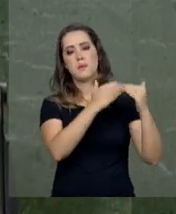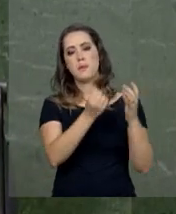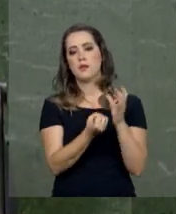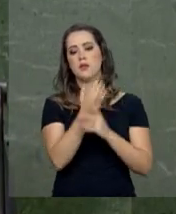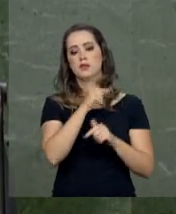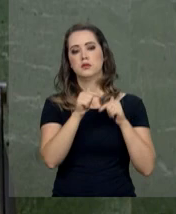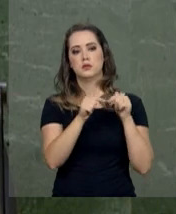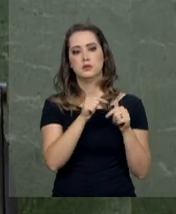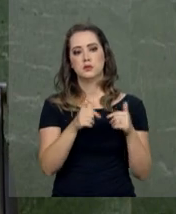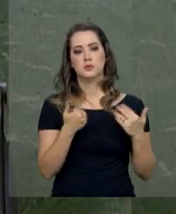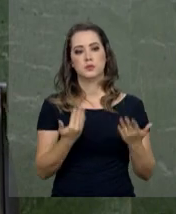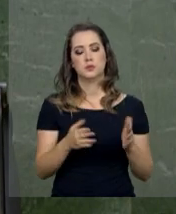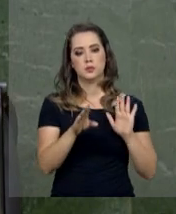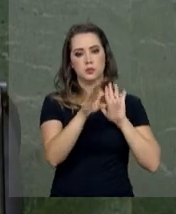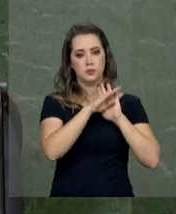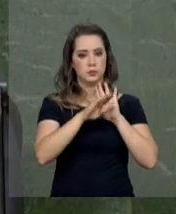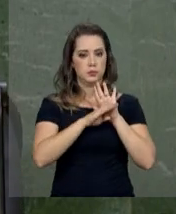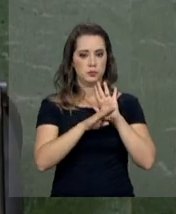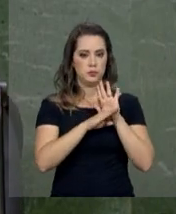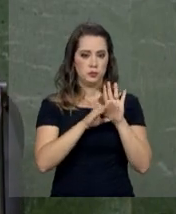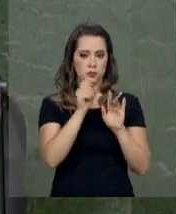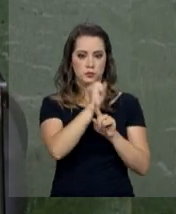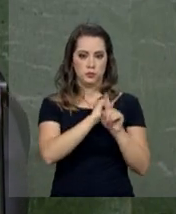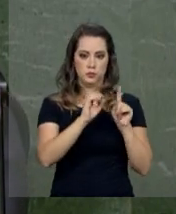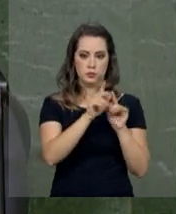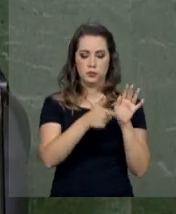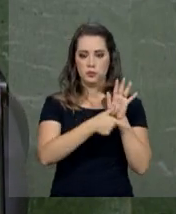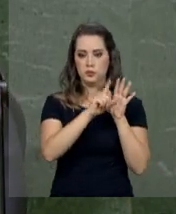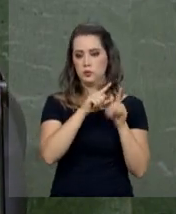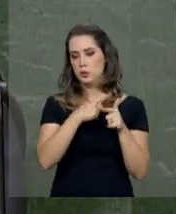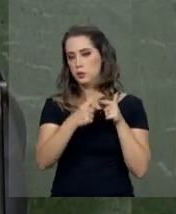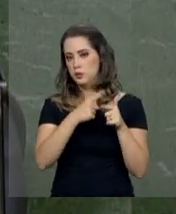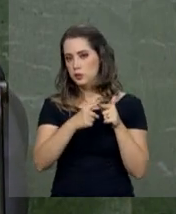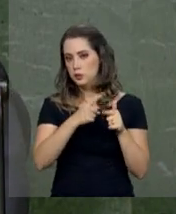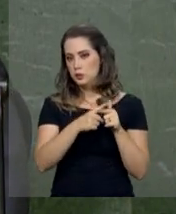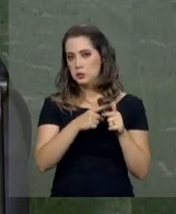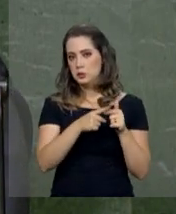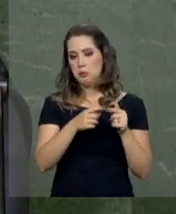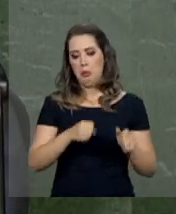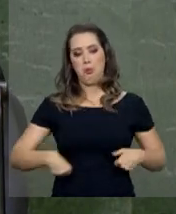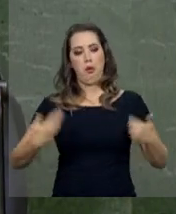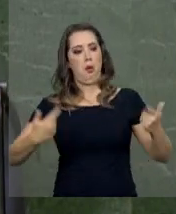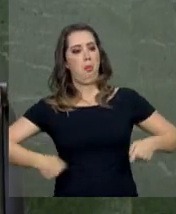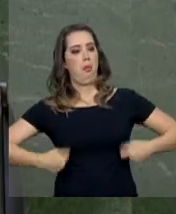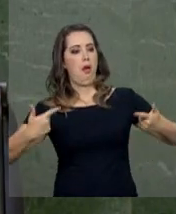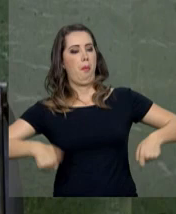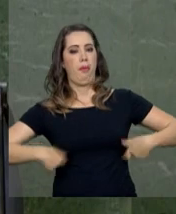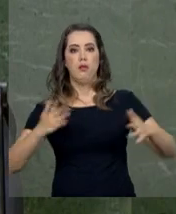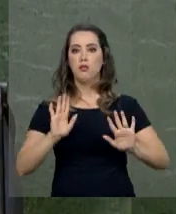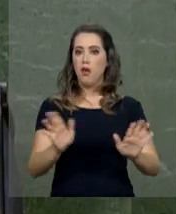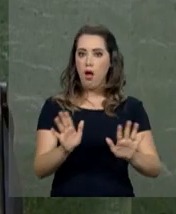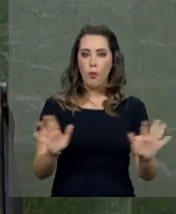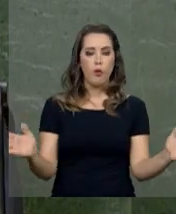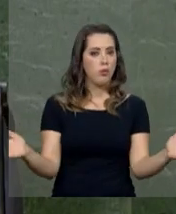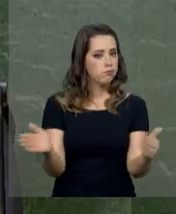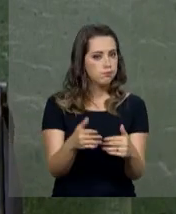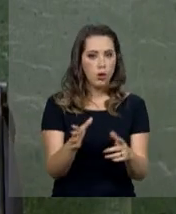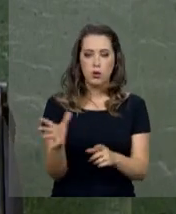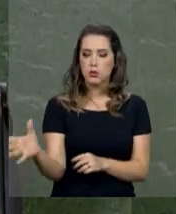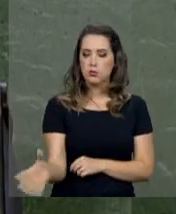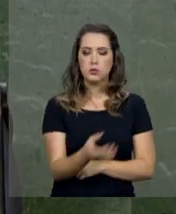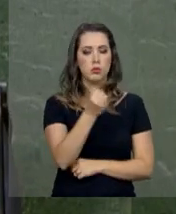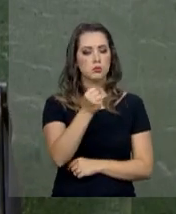emprego programas sociais antes ameaçados pelo descontrole dos gastos puderam ser salvos e